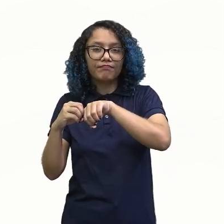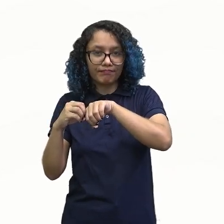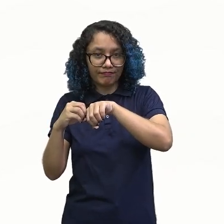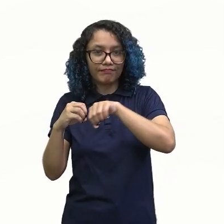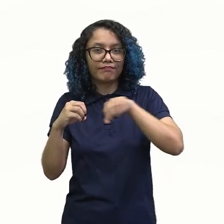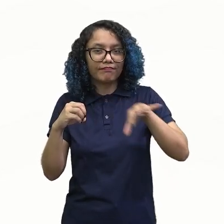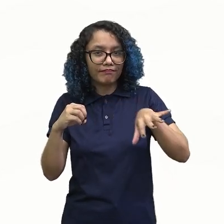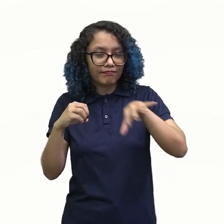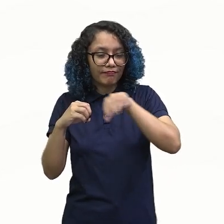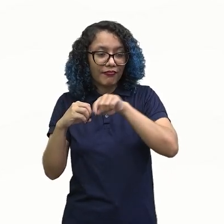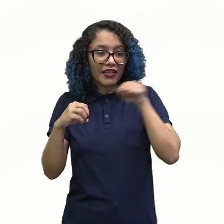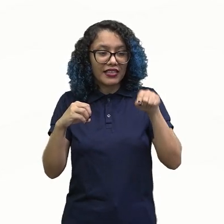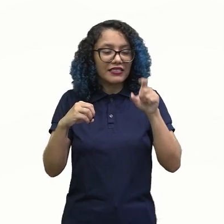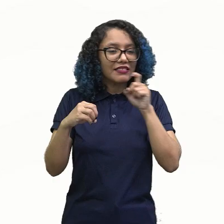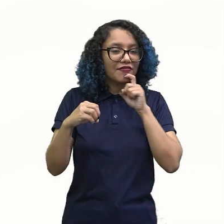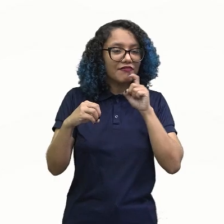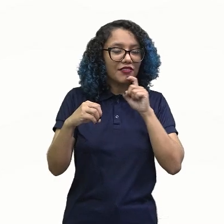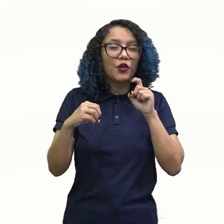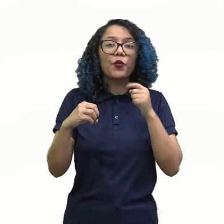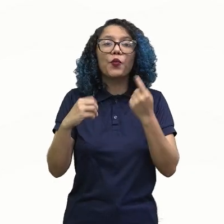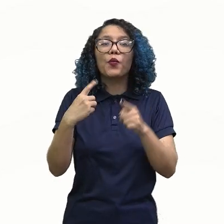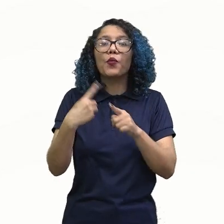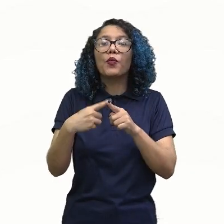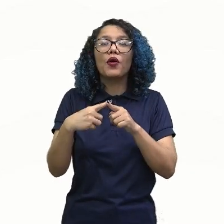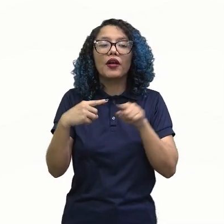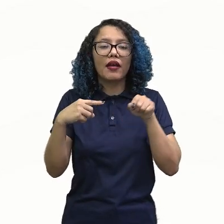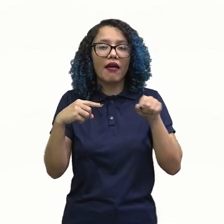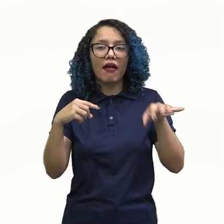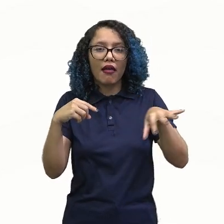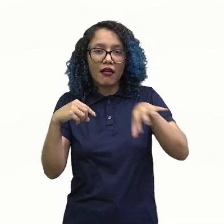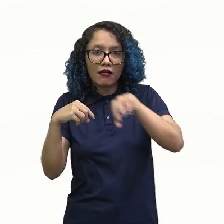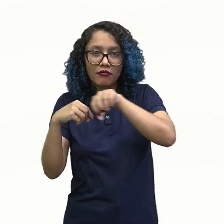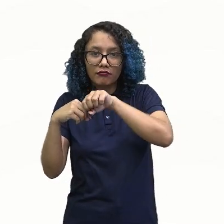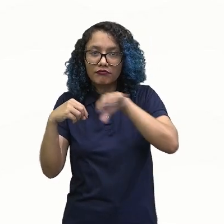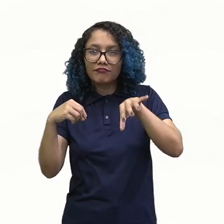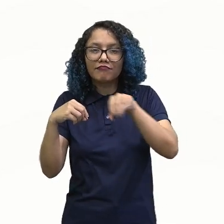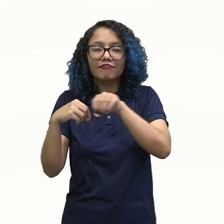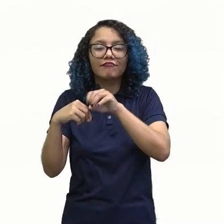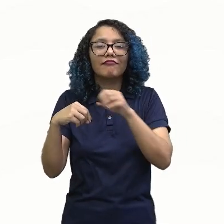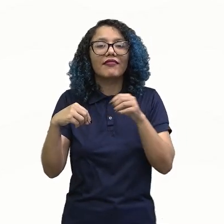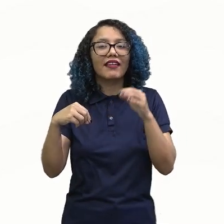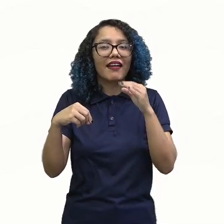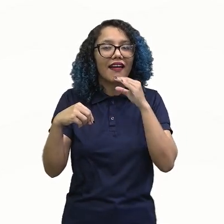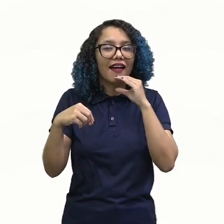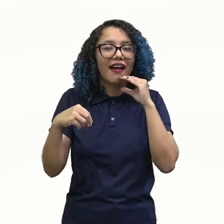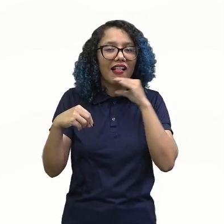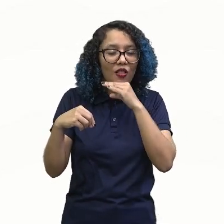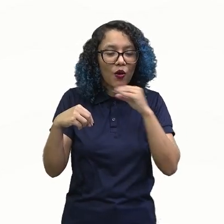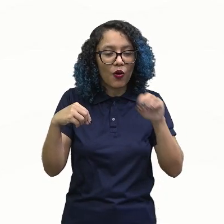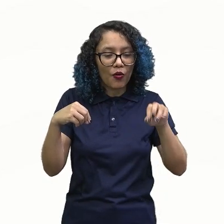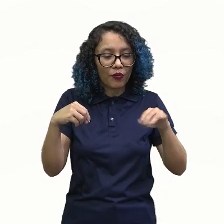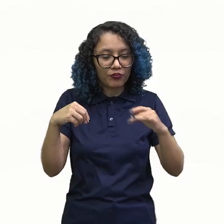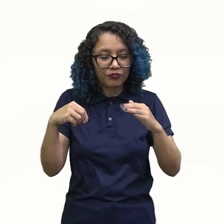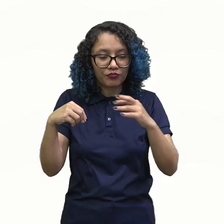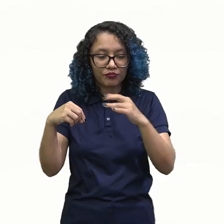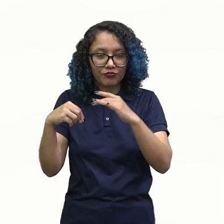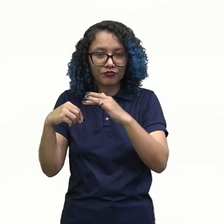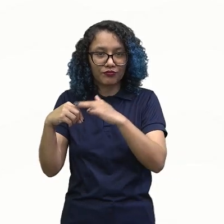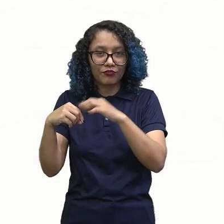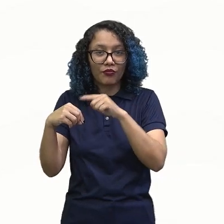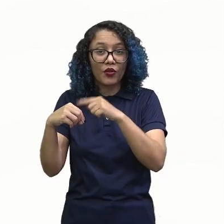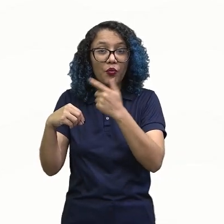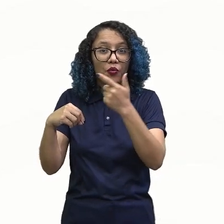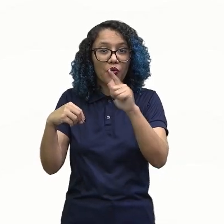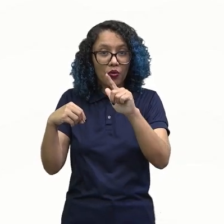à medida que cedem calor. Logo, esses corpos que recebem este